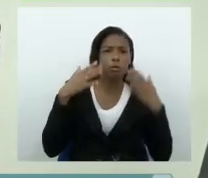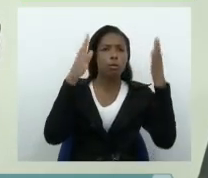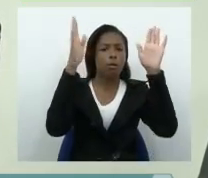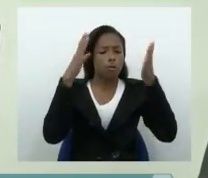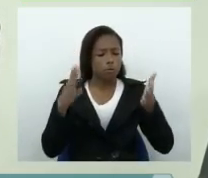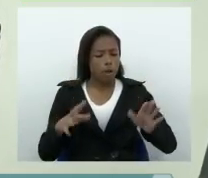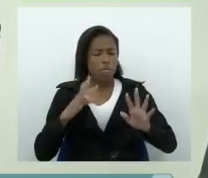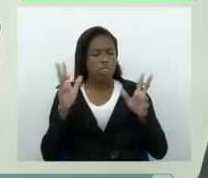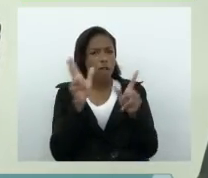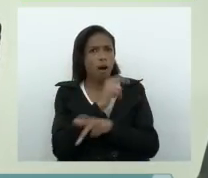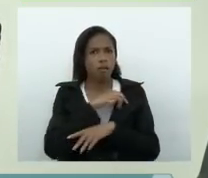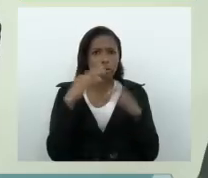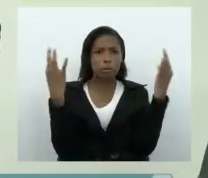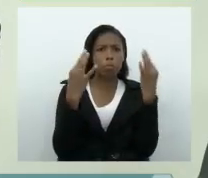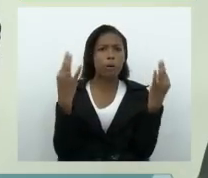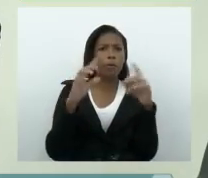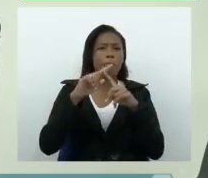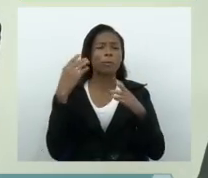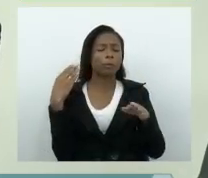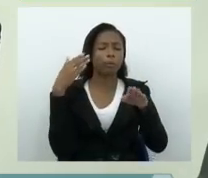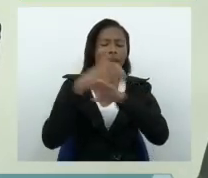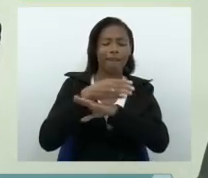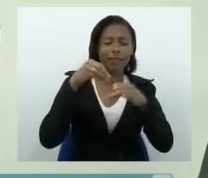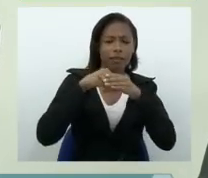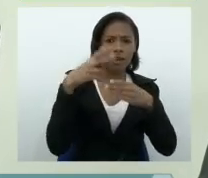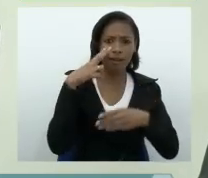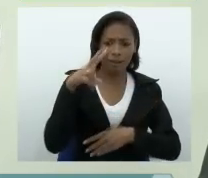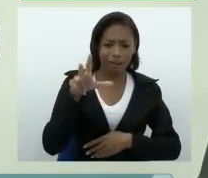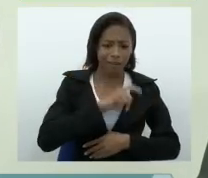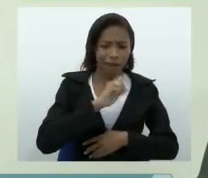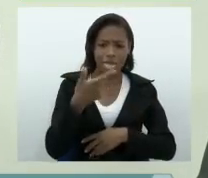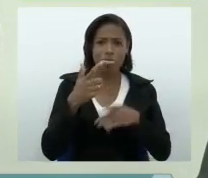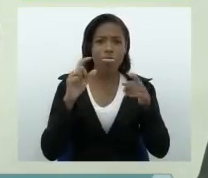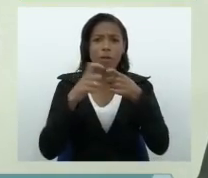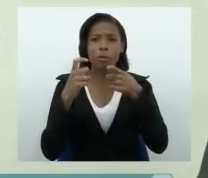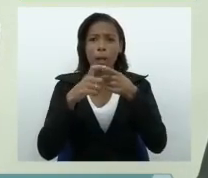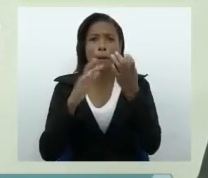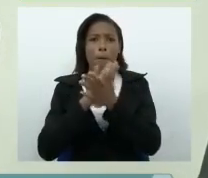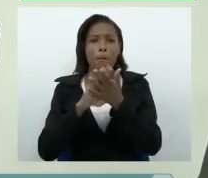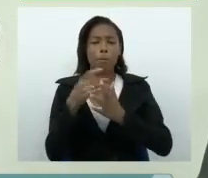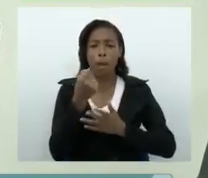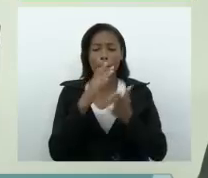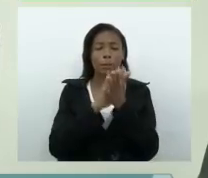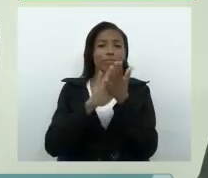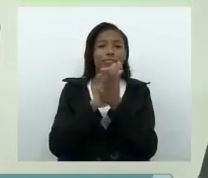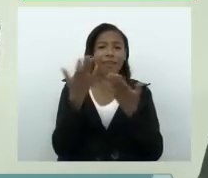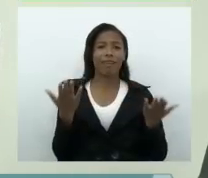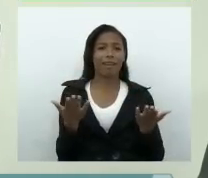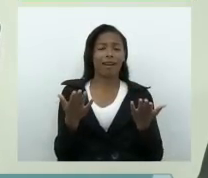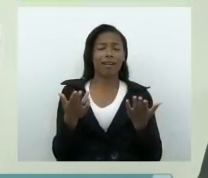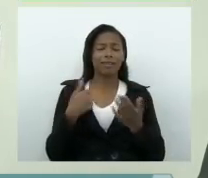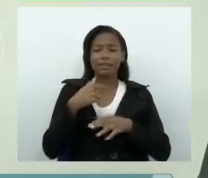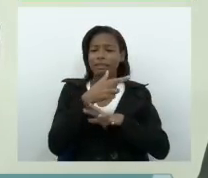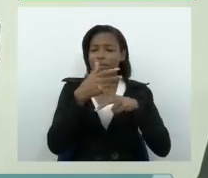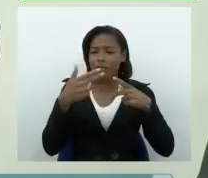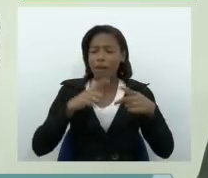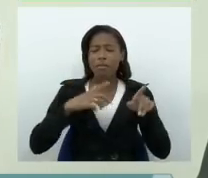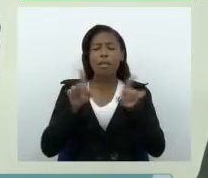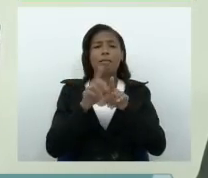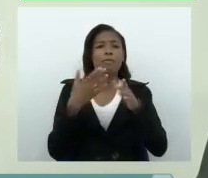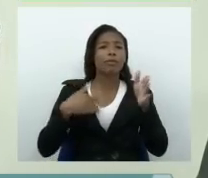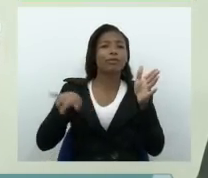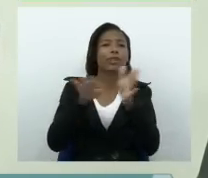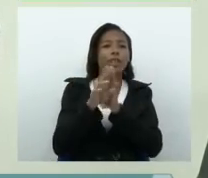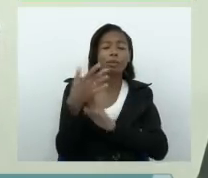sente a necessidade de profissionais da saúde, você sente a necessidade de médicos. Eu, enquanto vereador, fiscalizei muito a saúde e chegamos